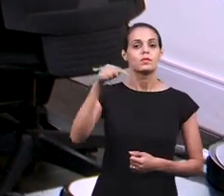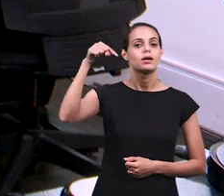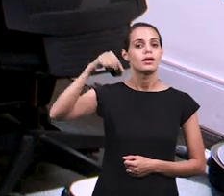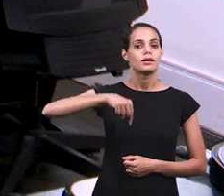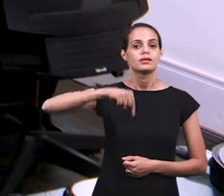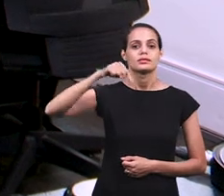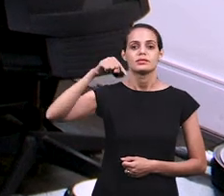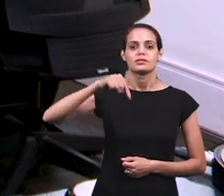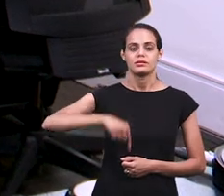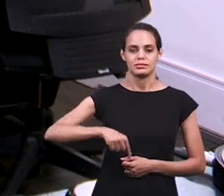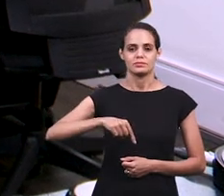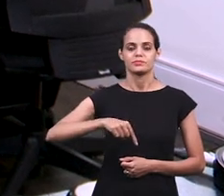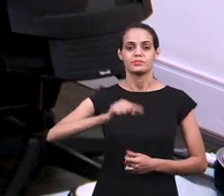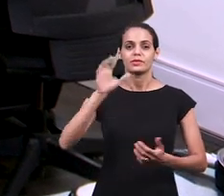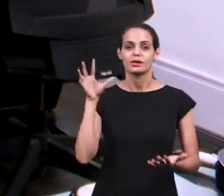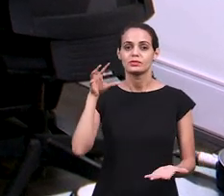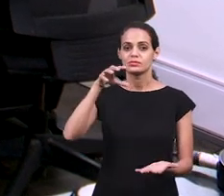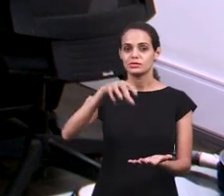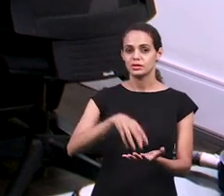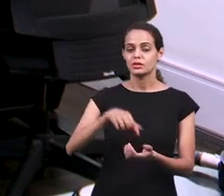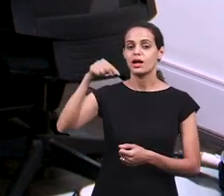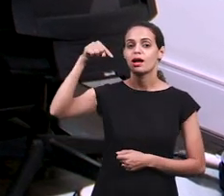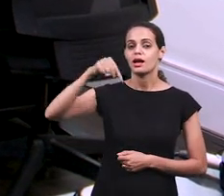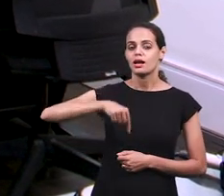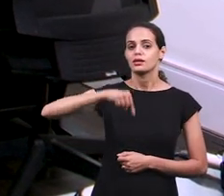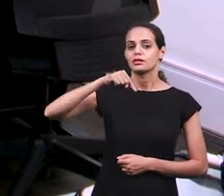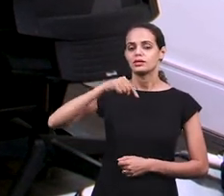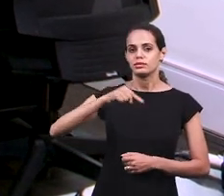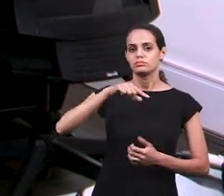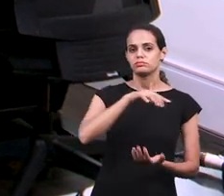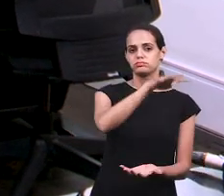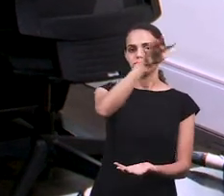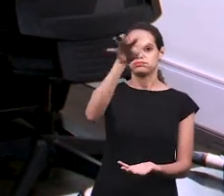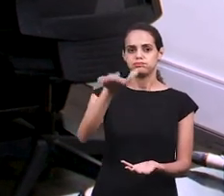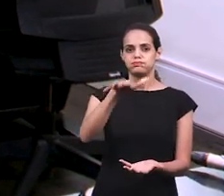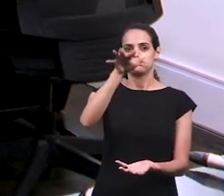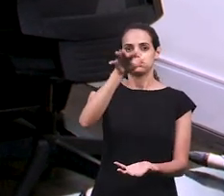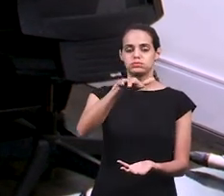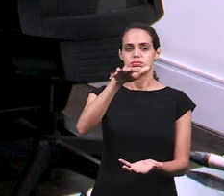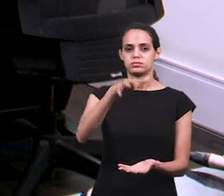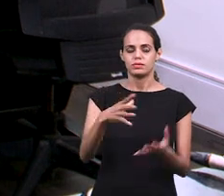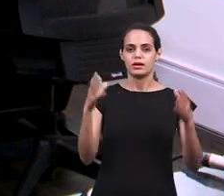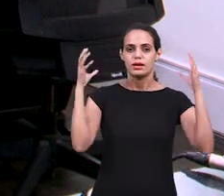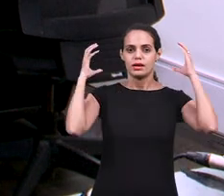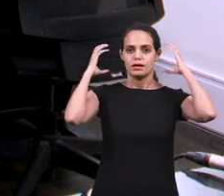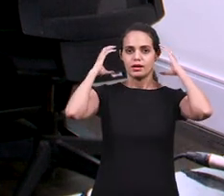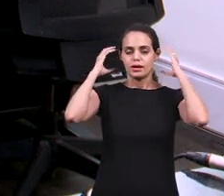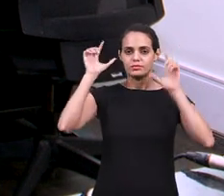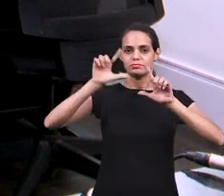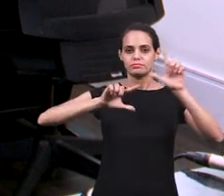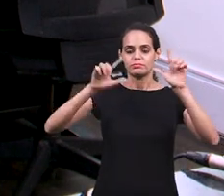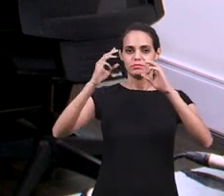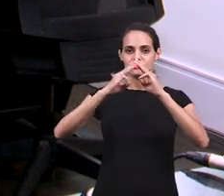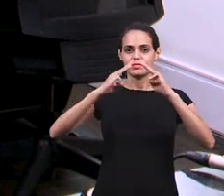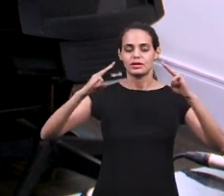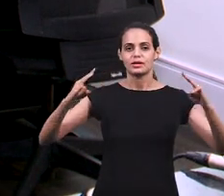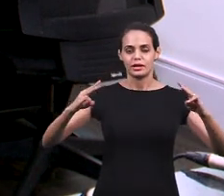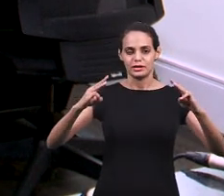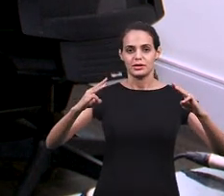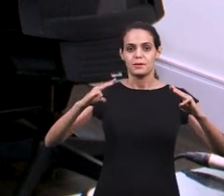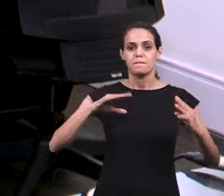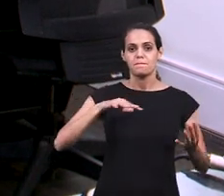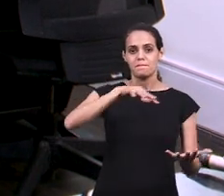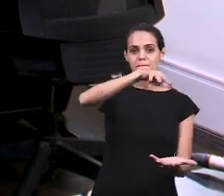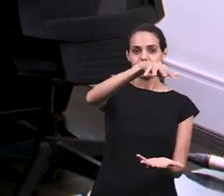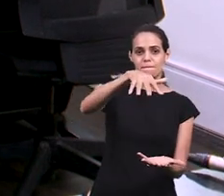partir daqui, do nosso centro de controle, da nossa central de transmissão da Rádio e TV Web Manaim para